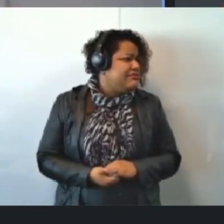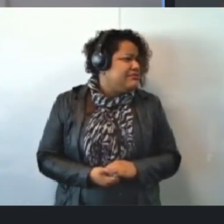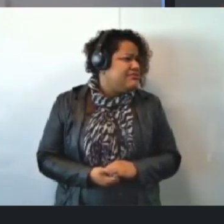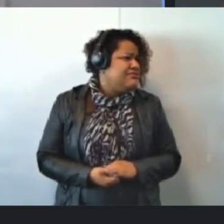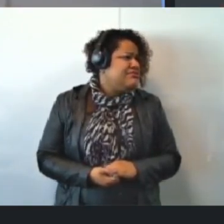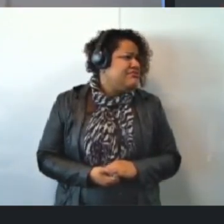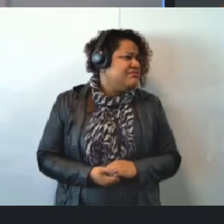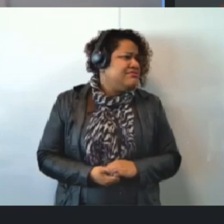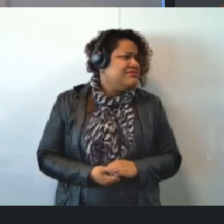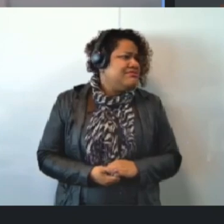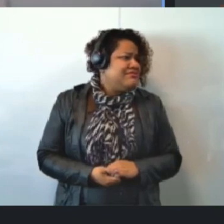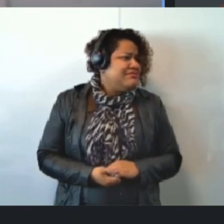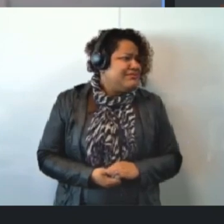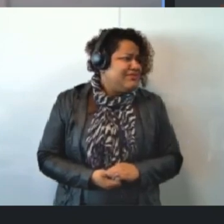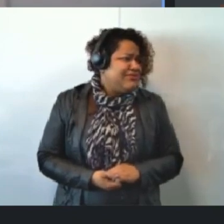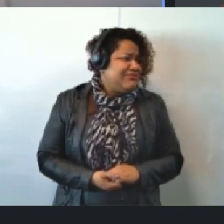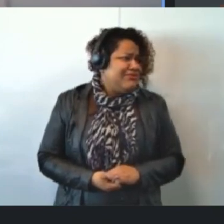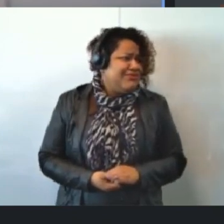Assessoria, estão me ouvindo?